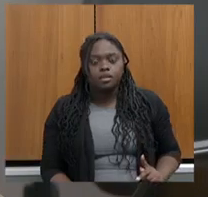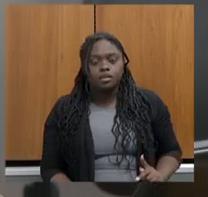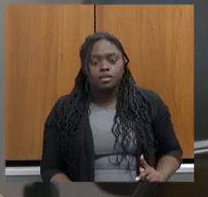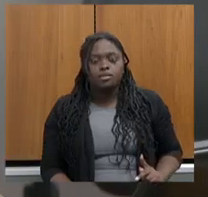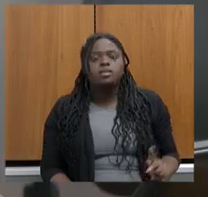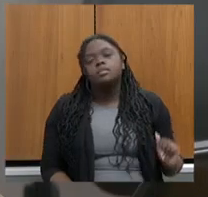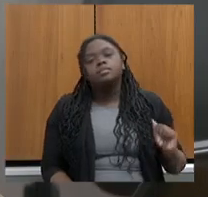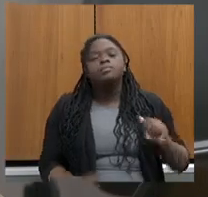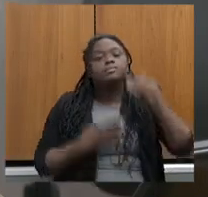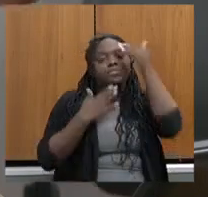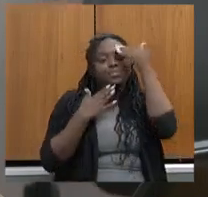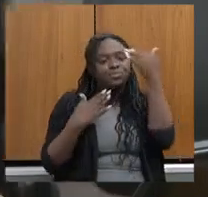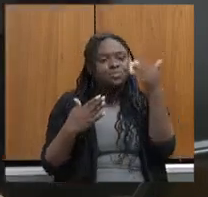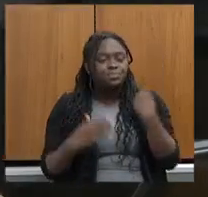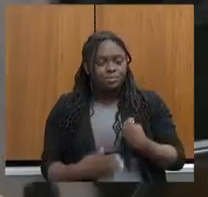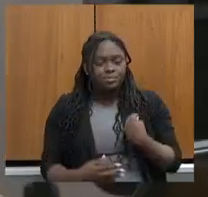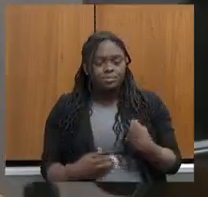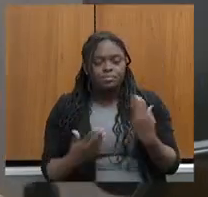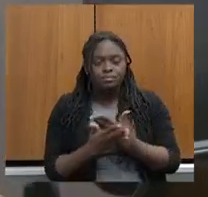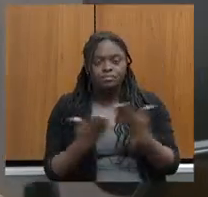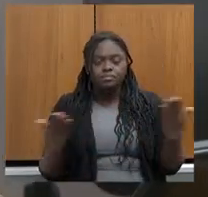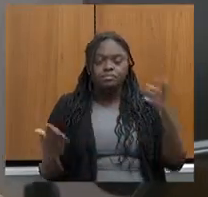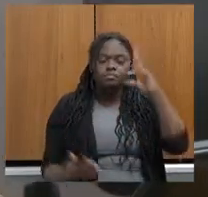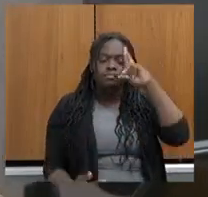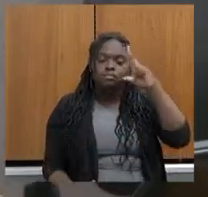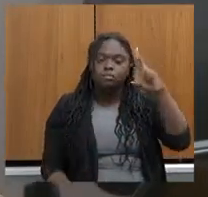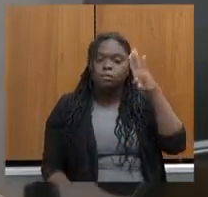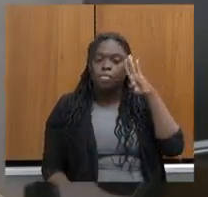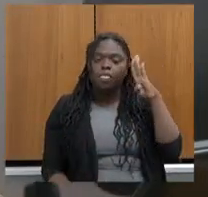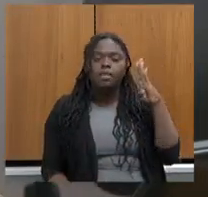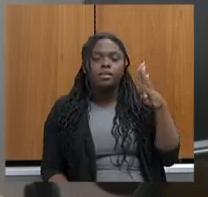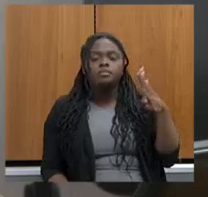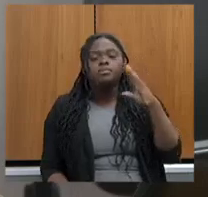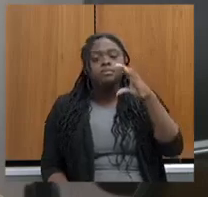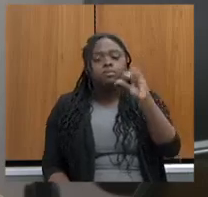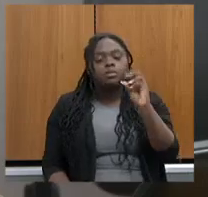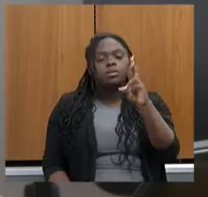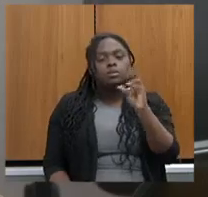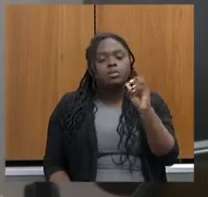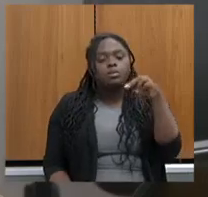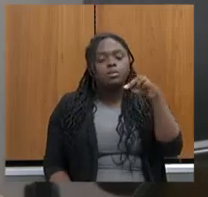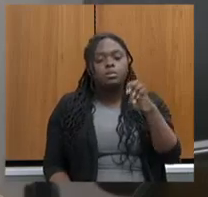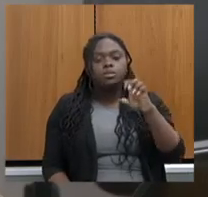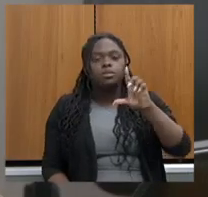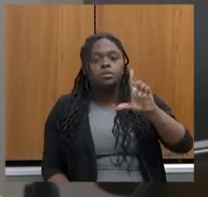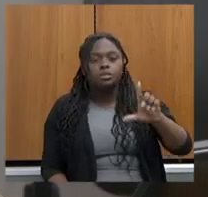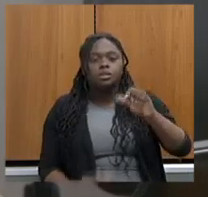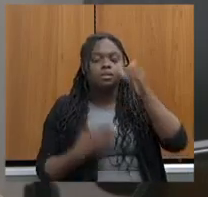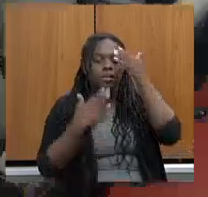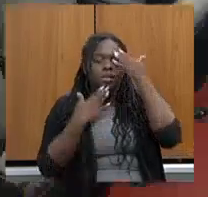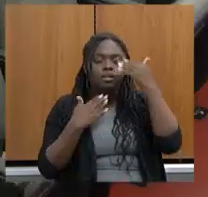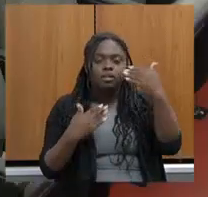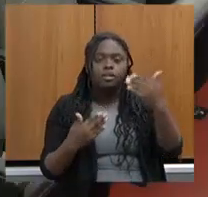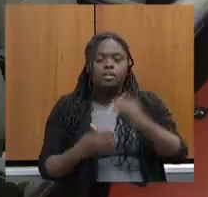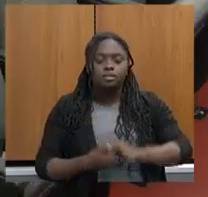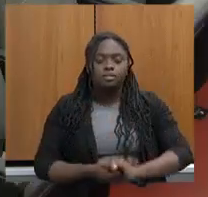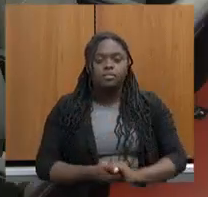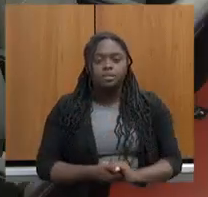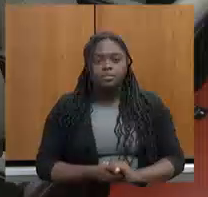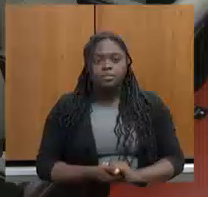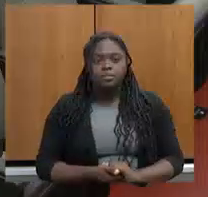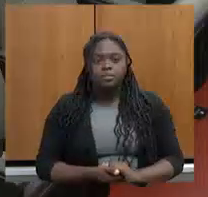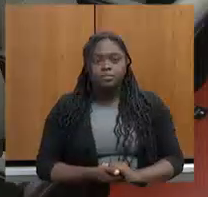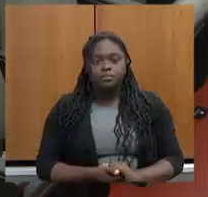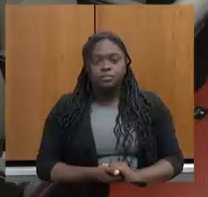registre agradece a presença do senhor Tenente Coronel BM Moisés Magalhães de Souza chefe da terceira sessão do estado maior